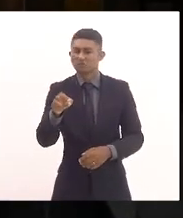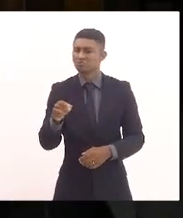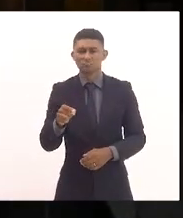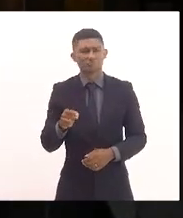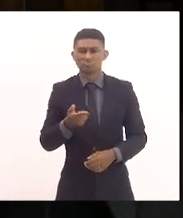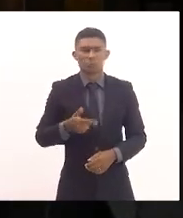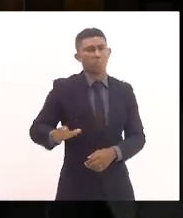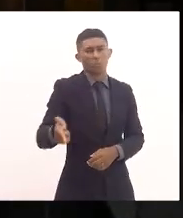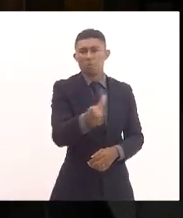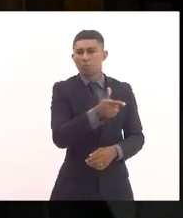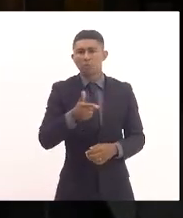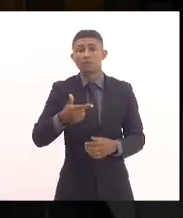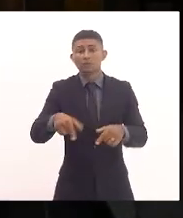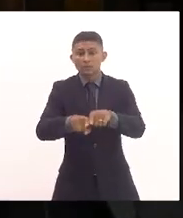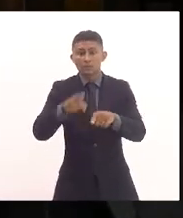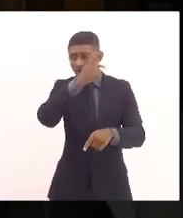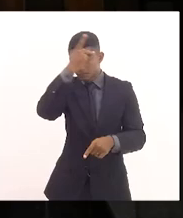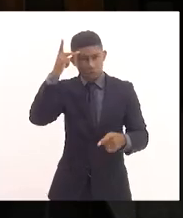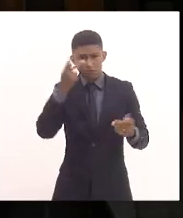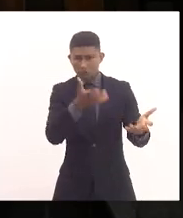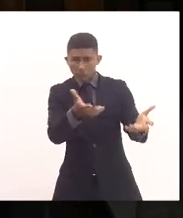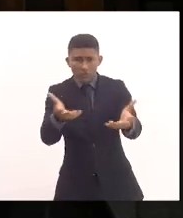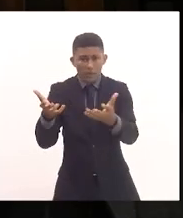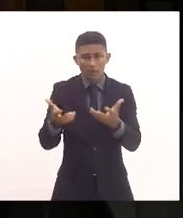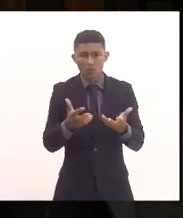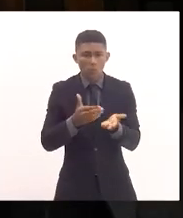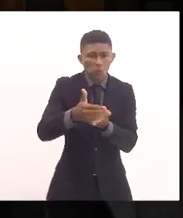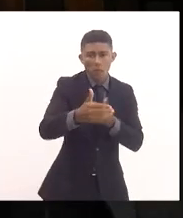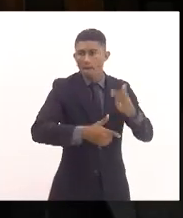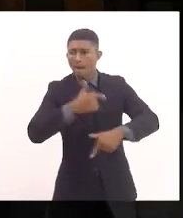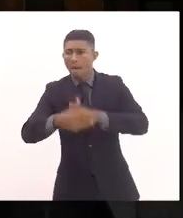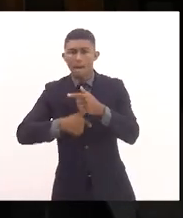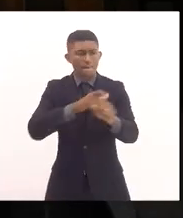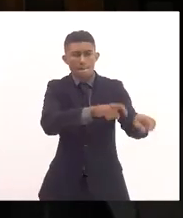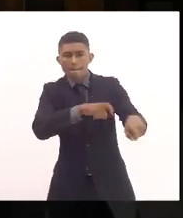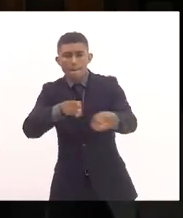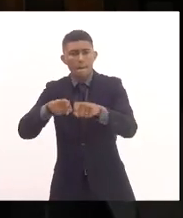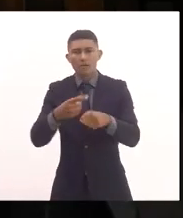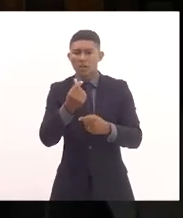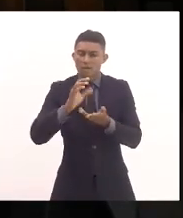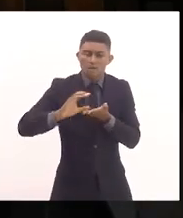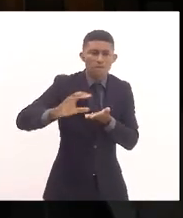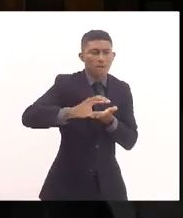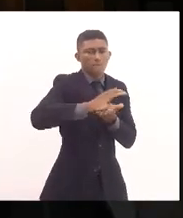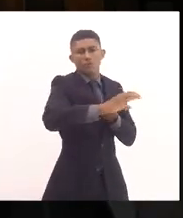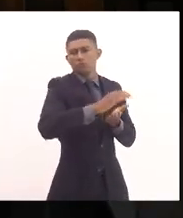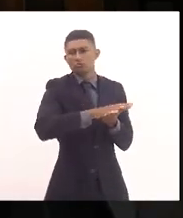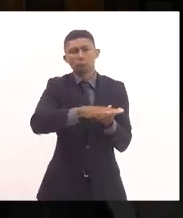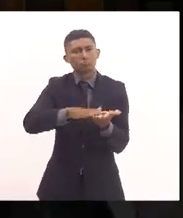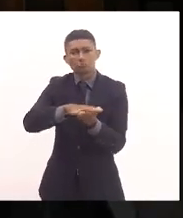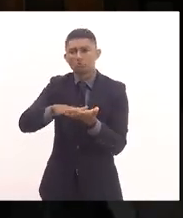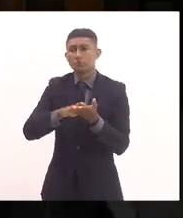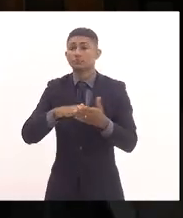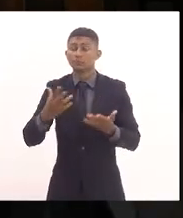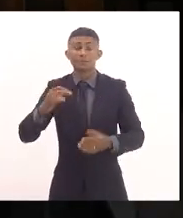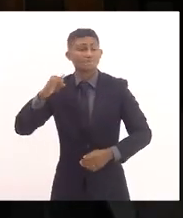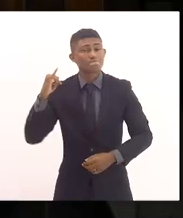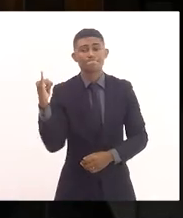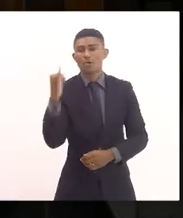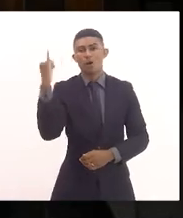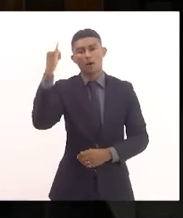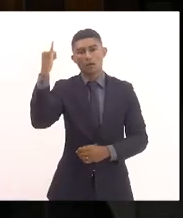quem quer fazer uma transição agroecológica. Os recursos não têm chegado na ponta. E é muito importante que